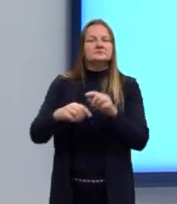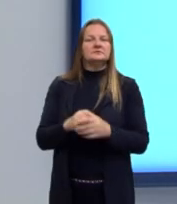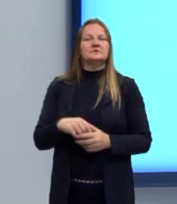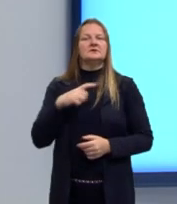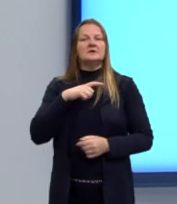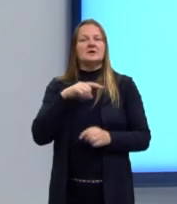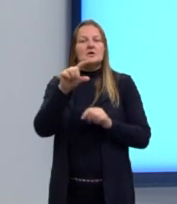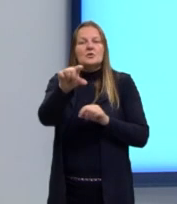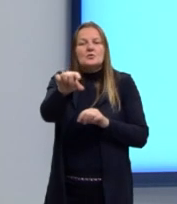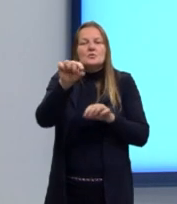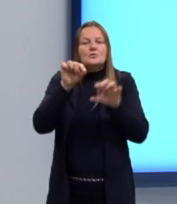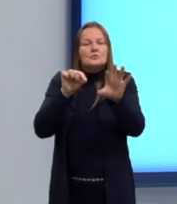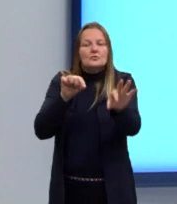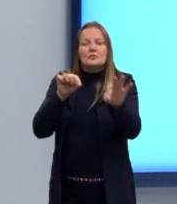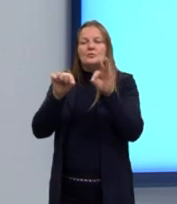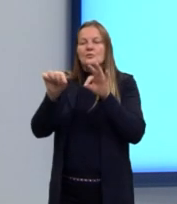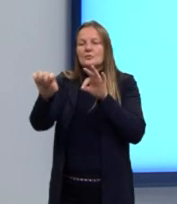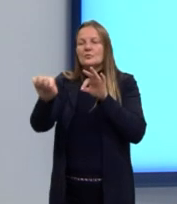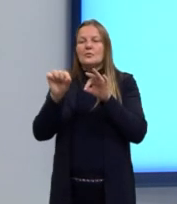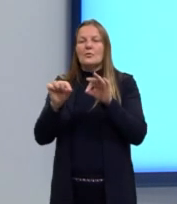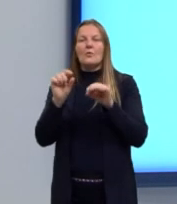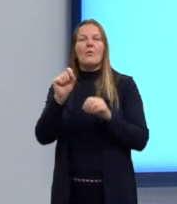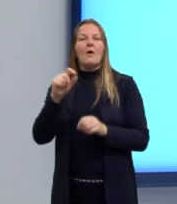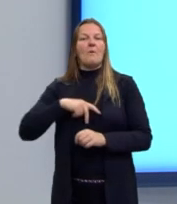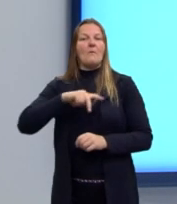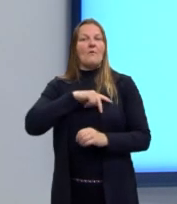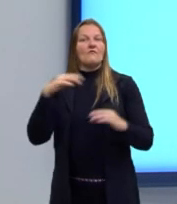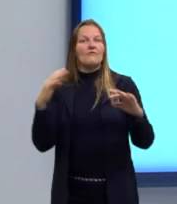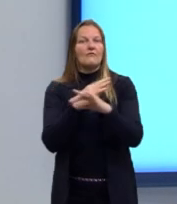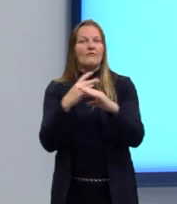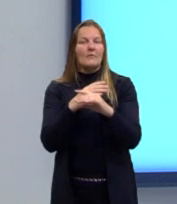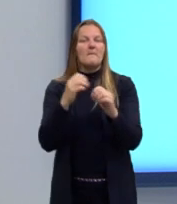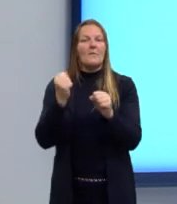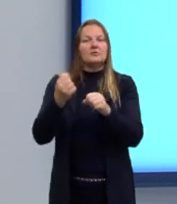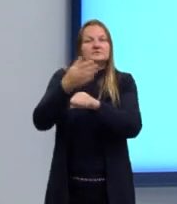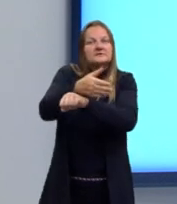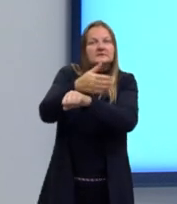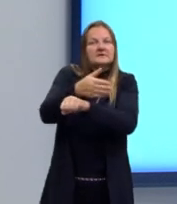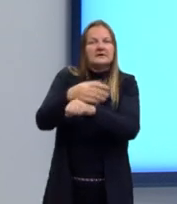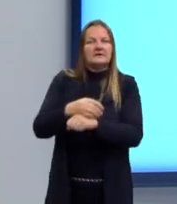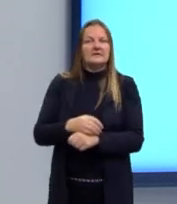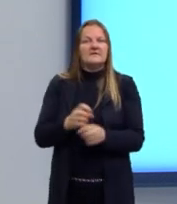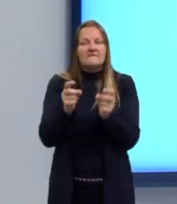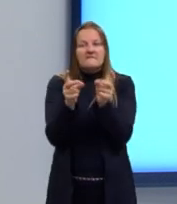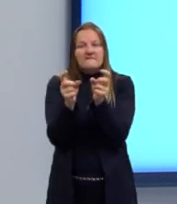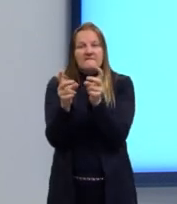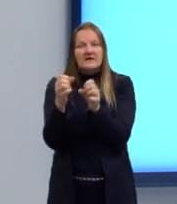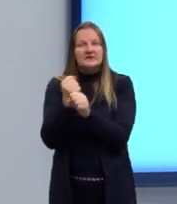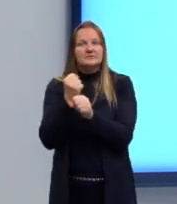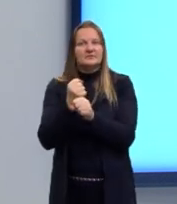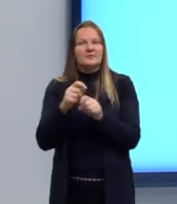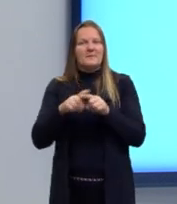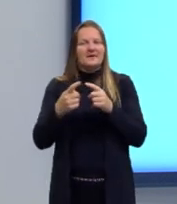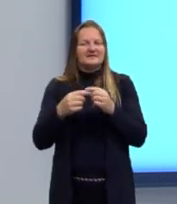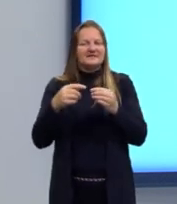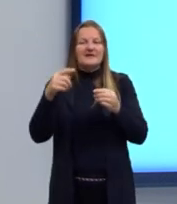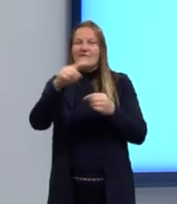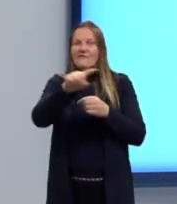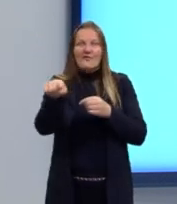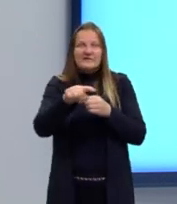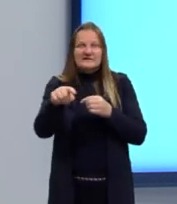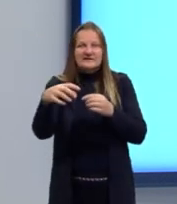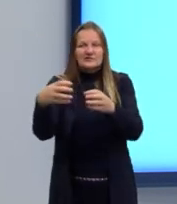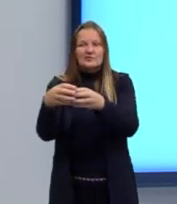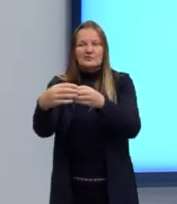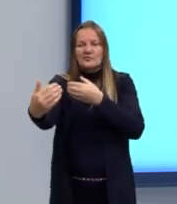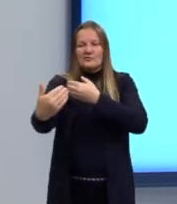uma seleção dos fluxos populacionais a gente vende o produto Mas a gente não deixa as